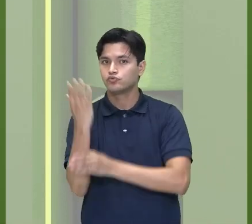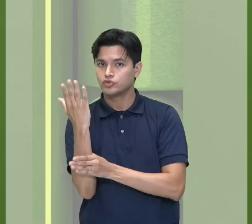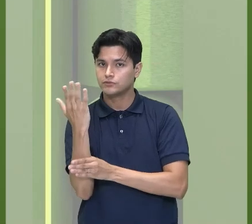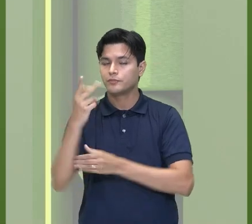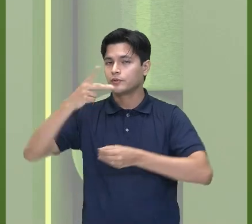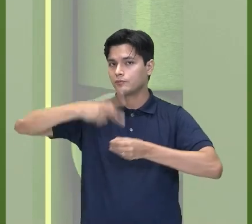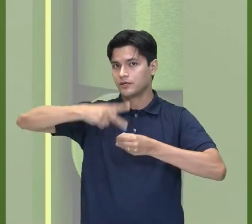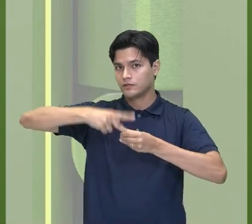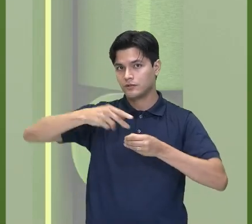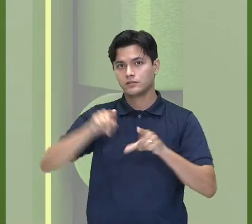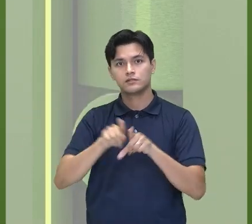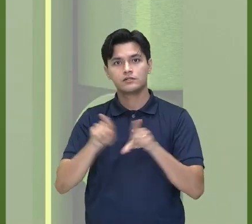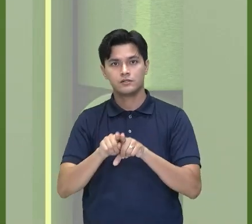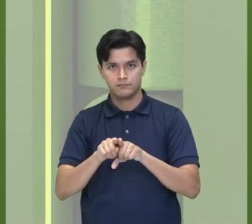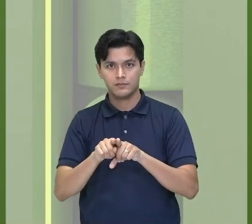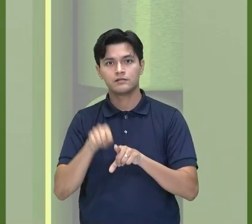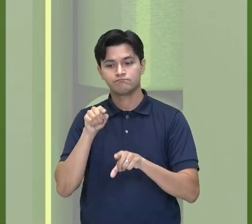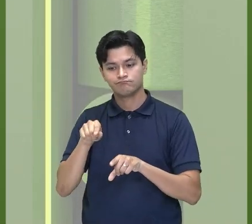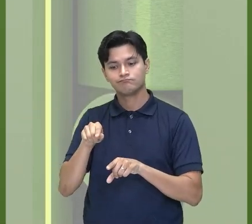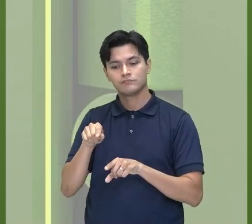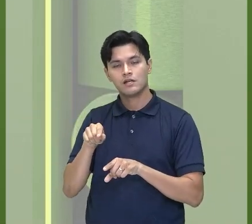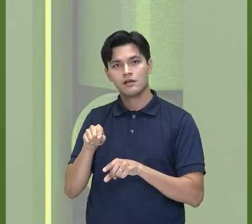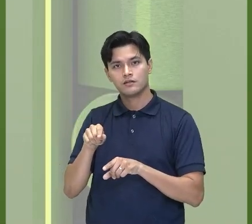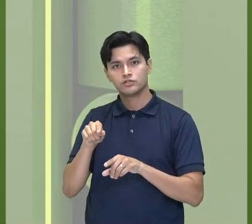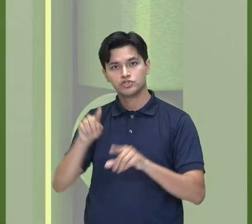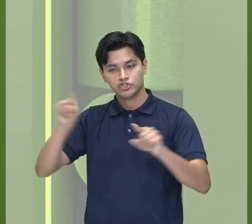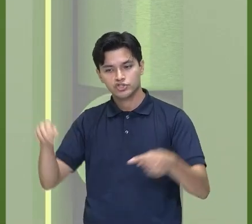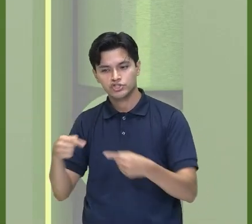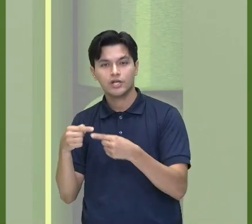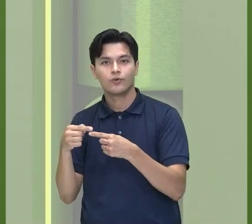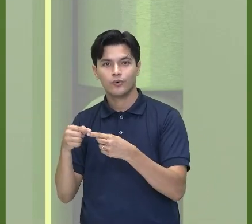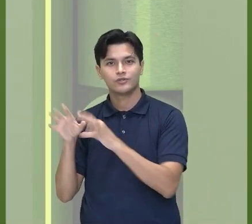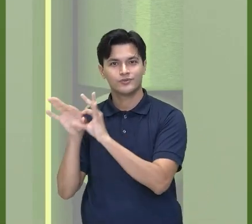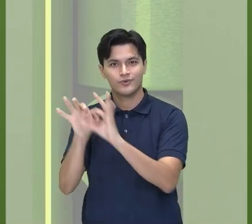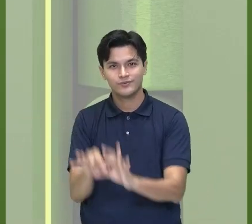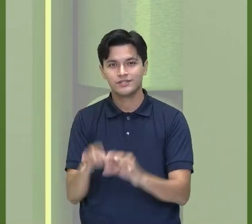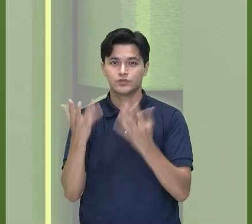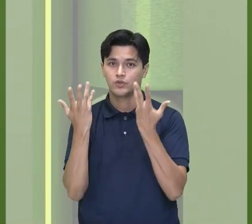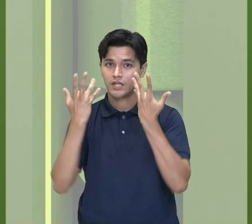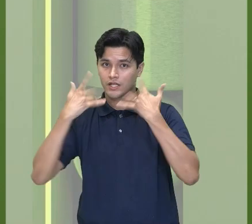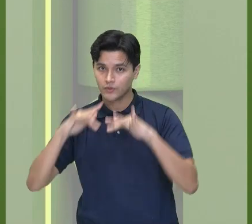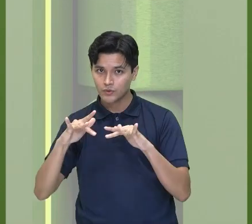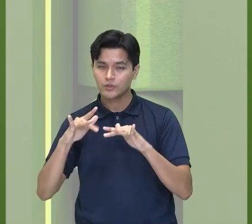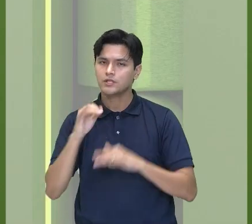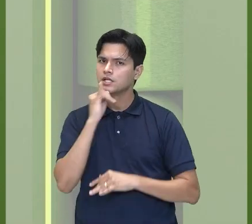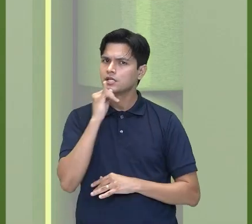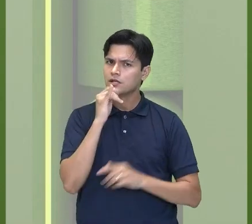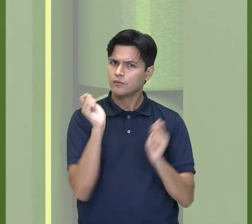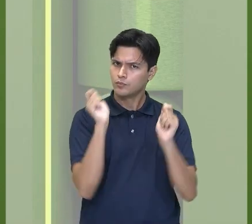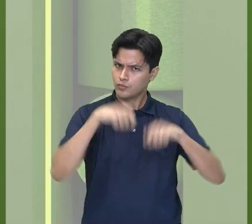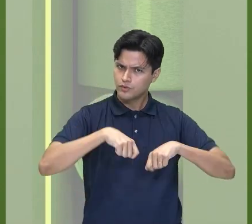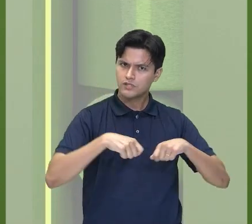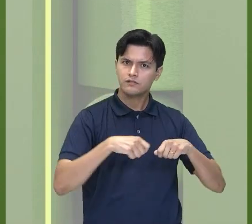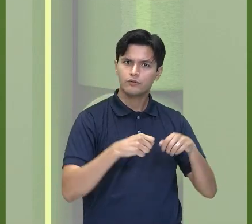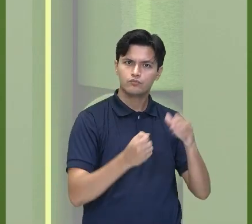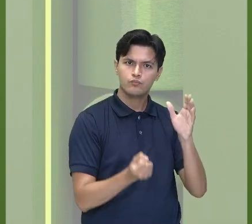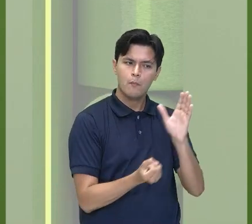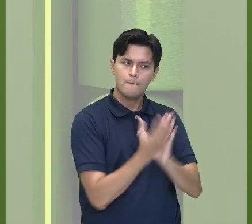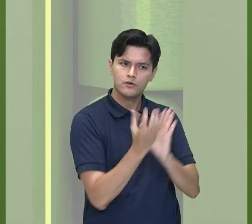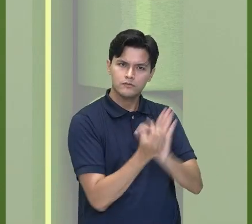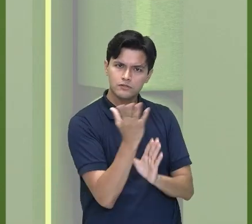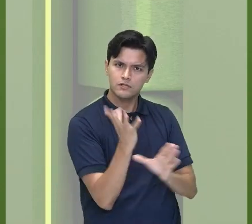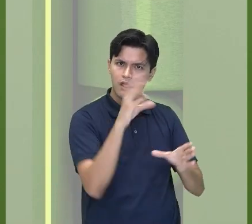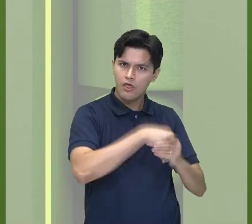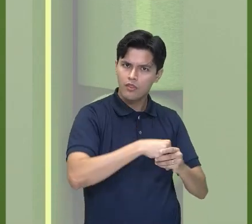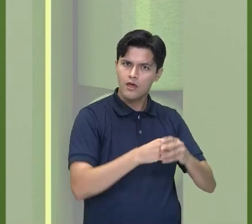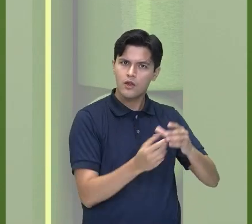petróleo em condições naturais, tá, gente? Não é possível, né, reproduzir isso em laboratório, então por isso que esse é um